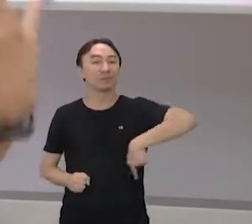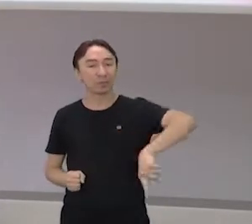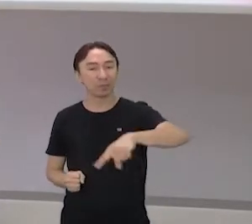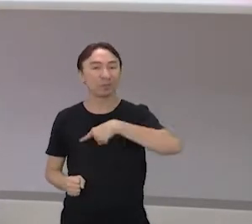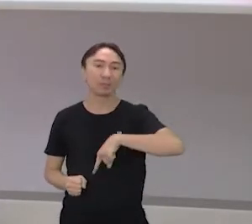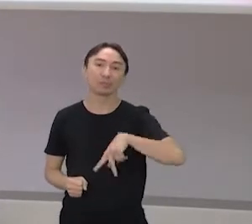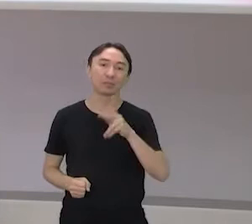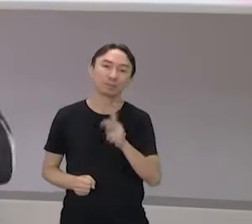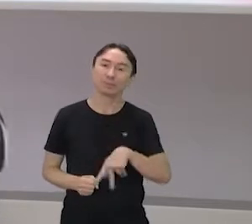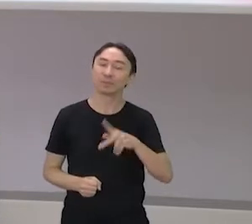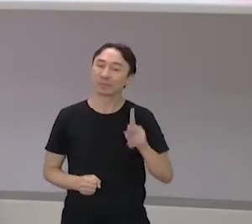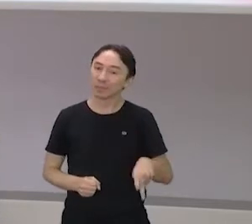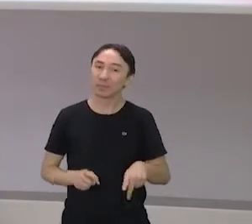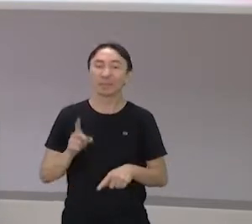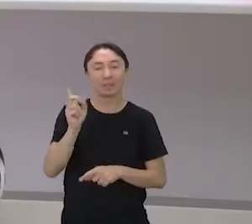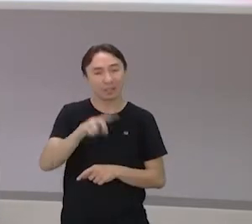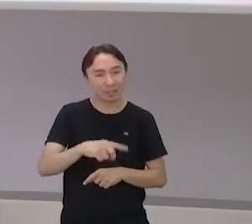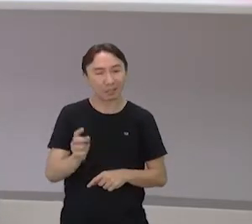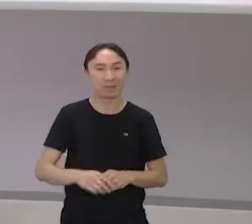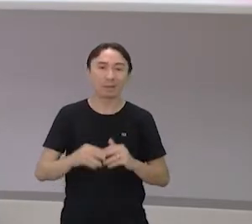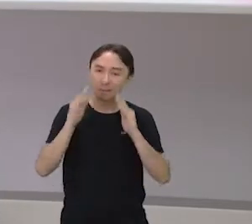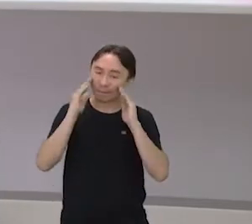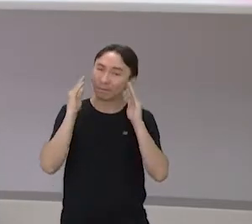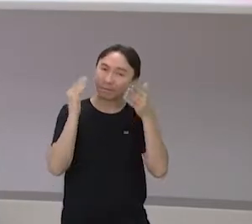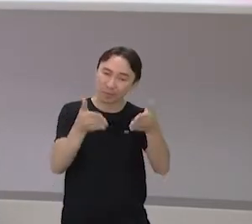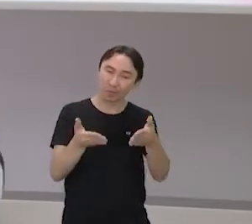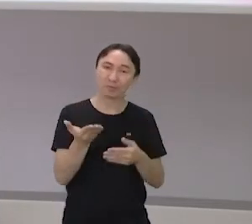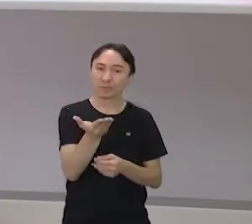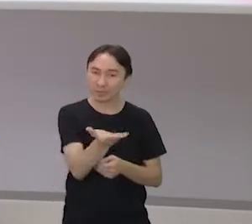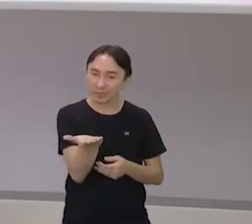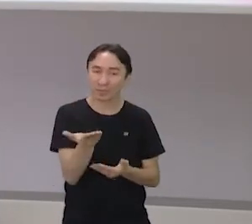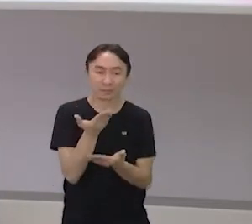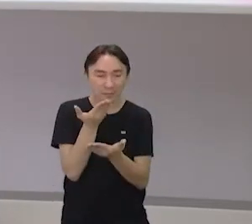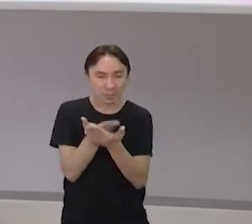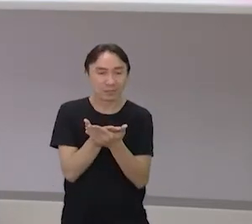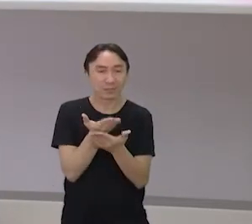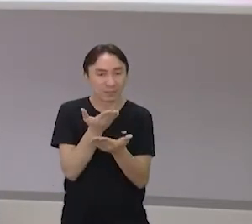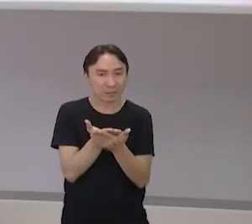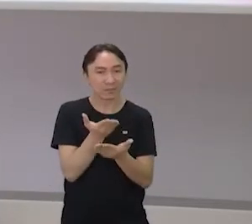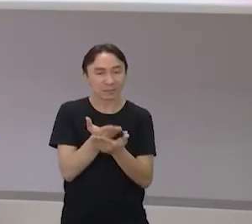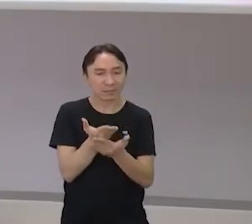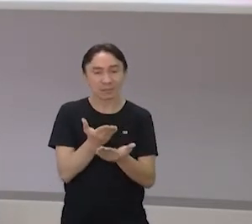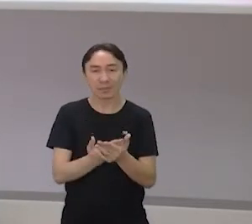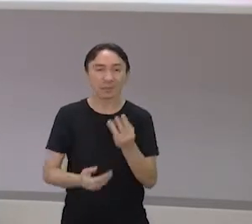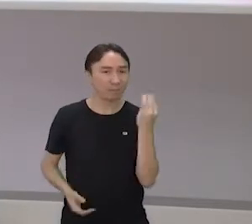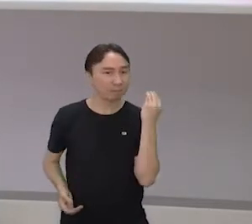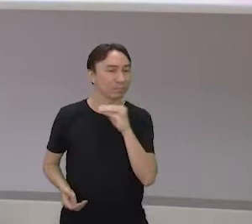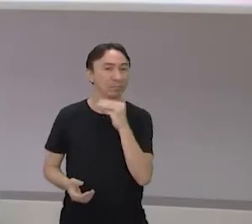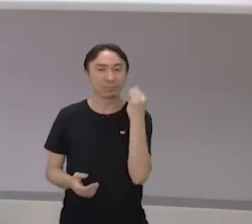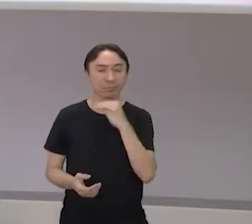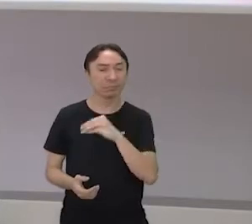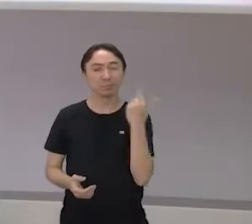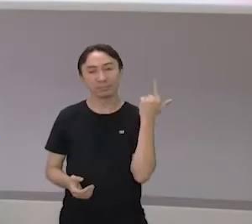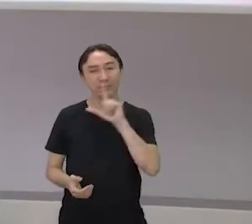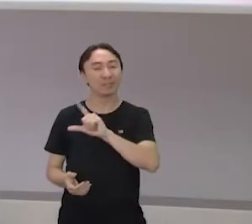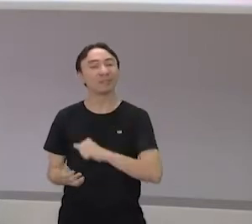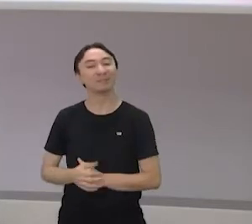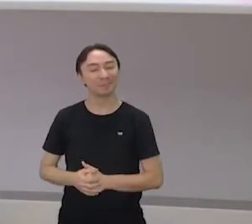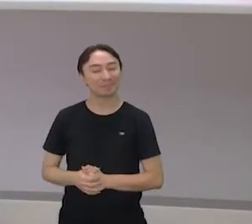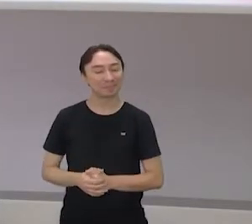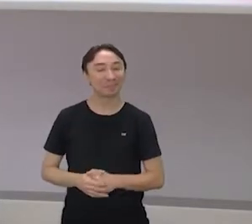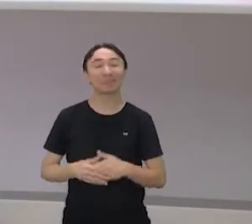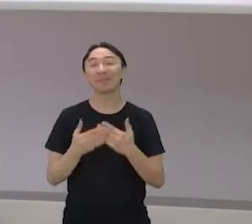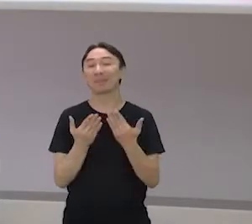professores com o mesmo objetivo, que aulas cheguem até vocês, que vocês aproveitem aí ao máximo. Então, vocês,